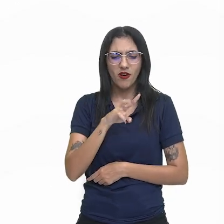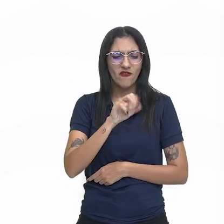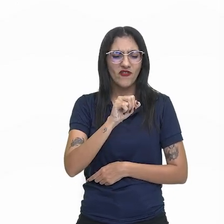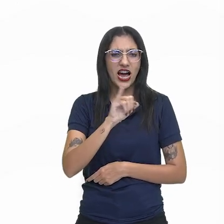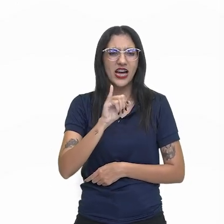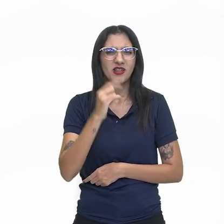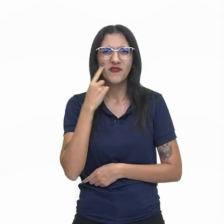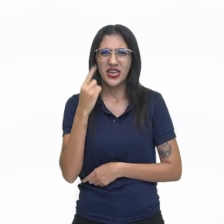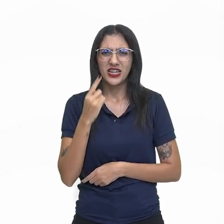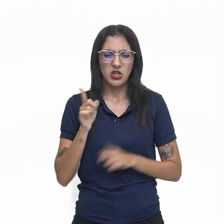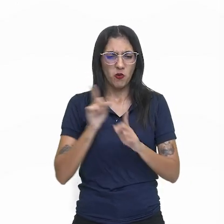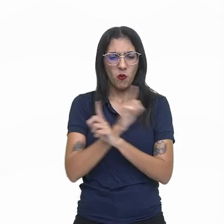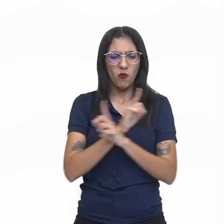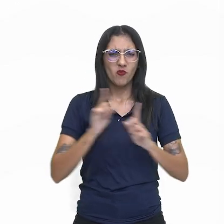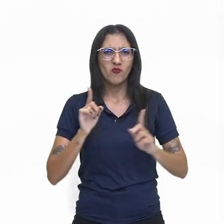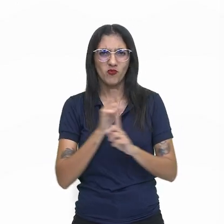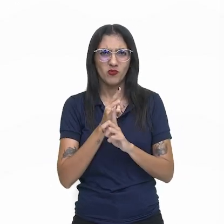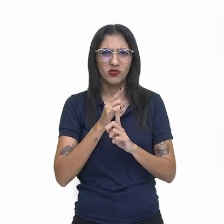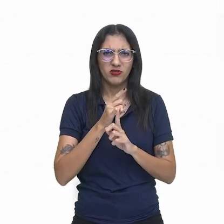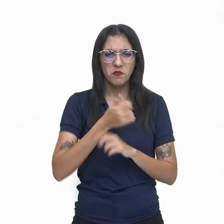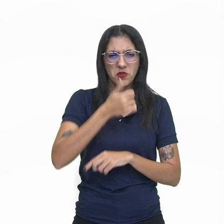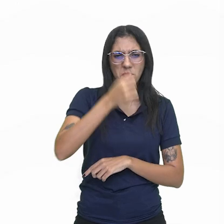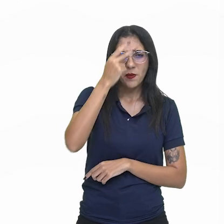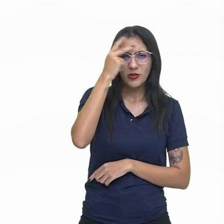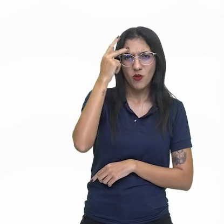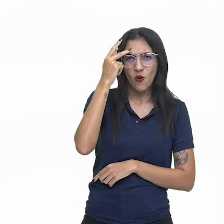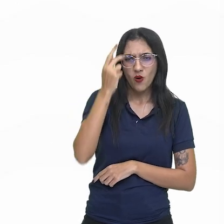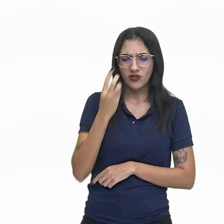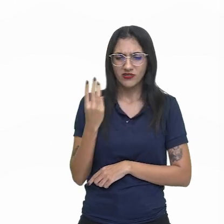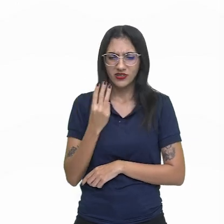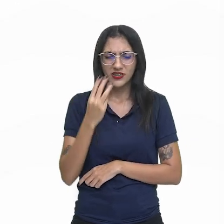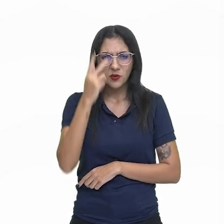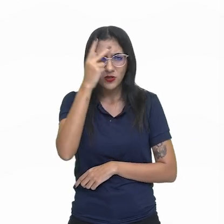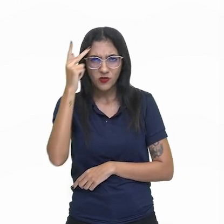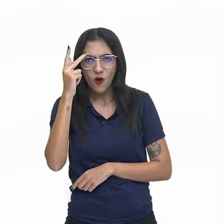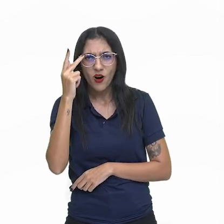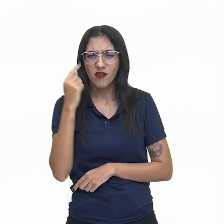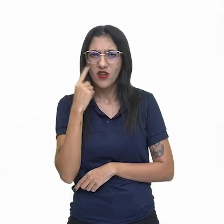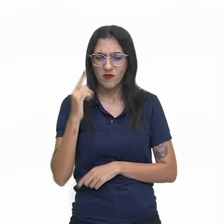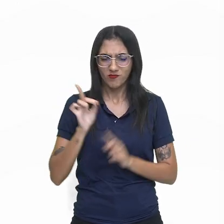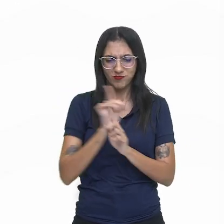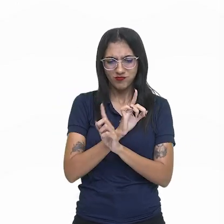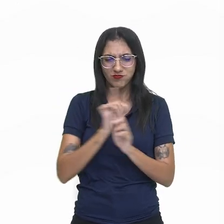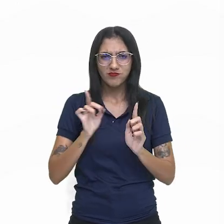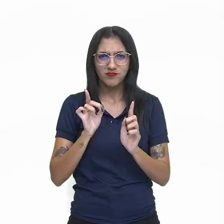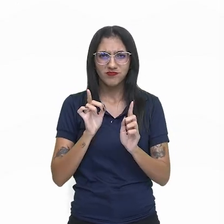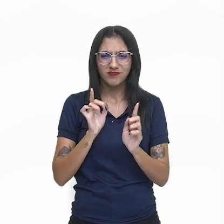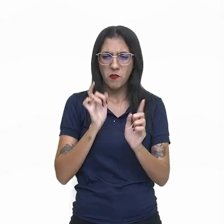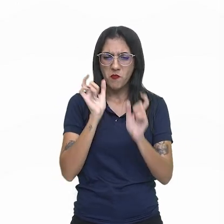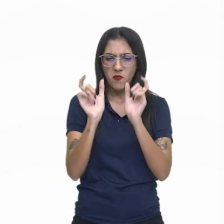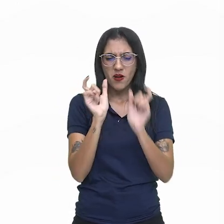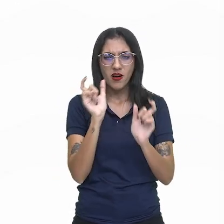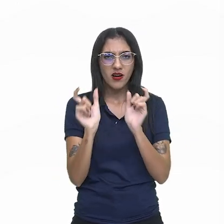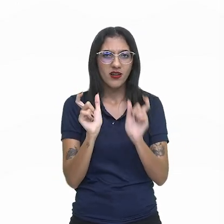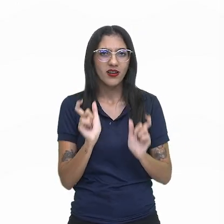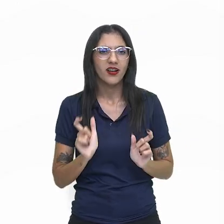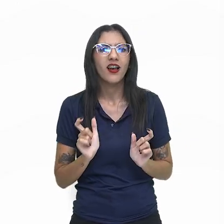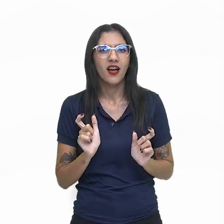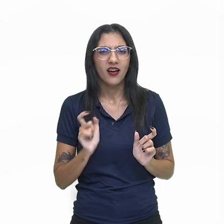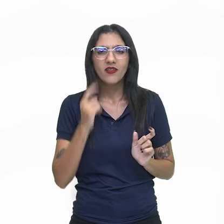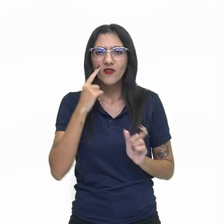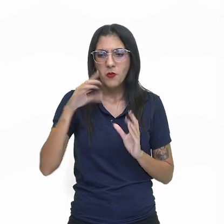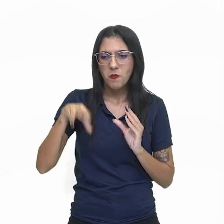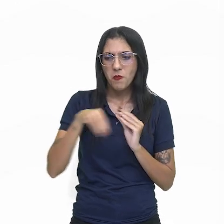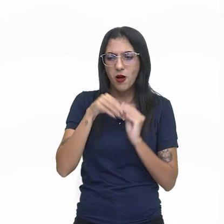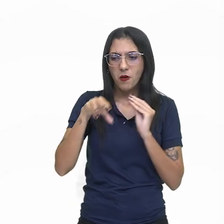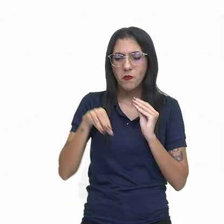terceira pessoa, né? Então, veja que ele vai modificando e vai colocando